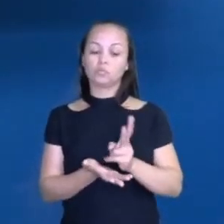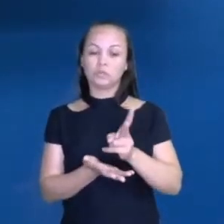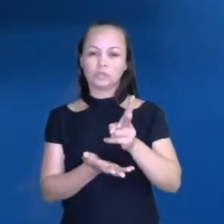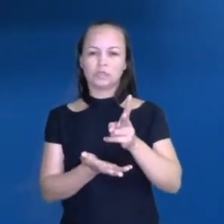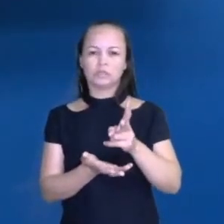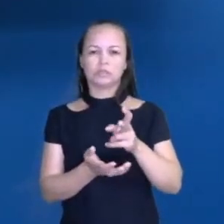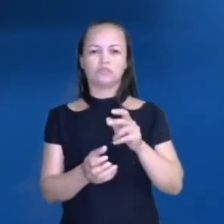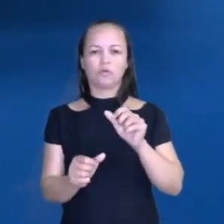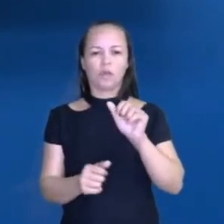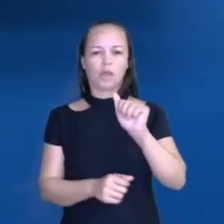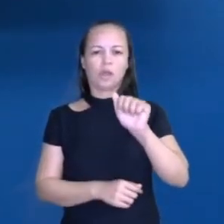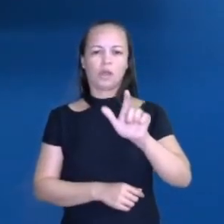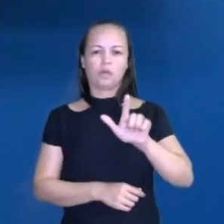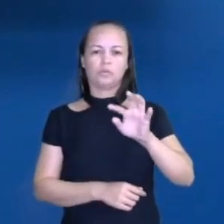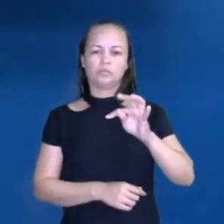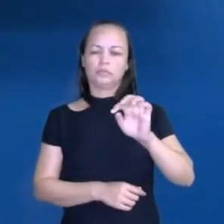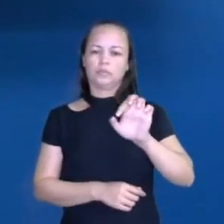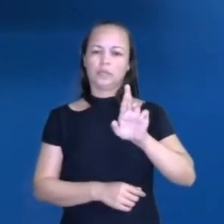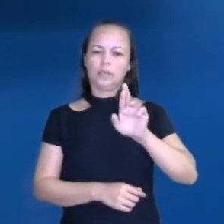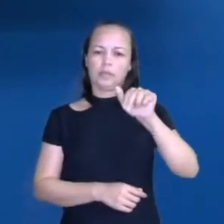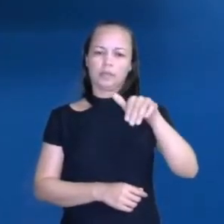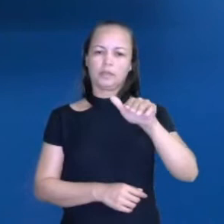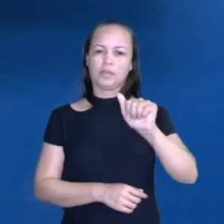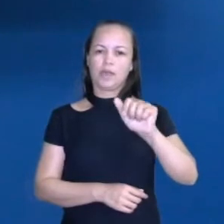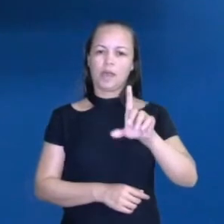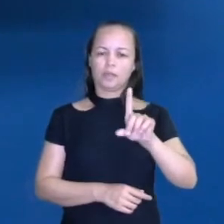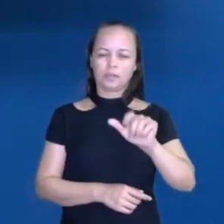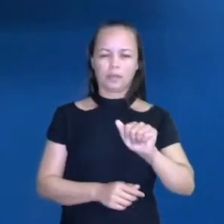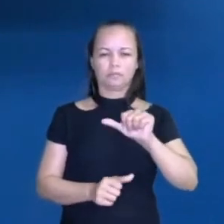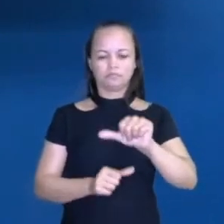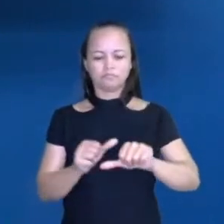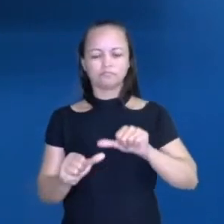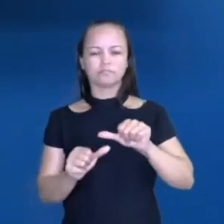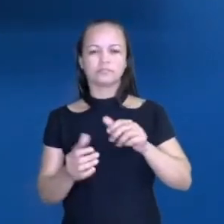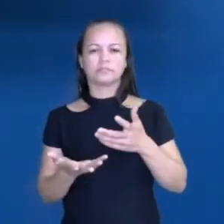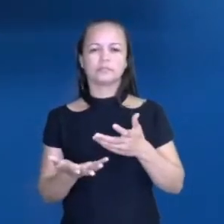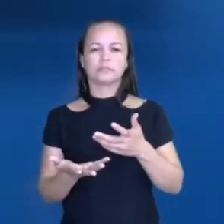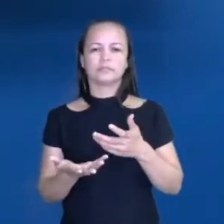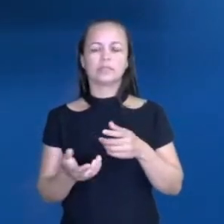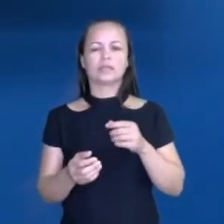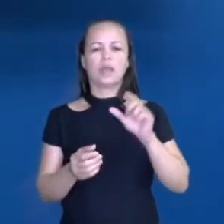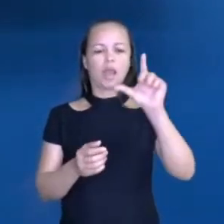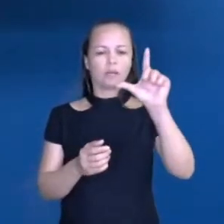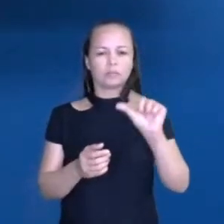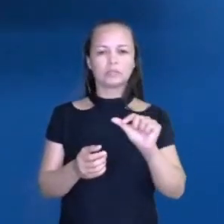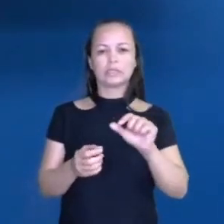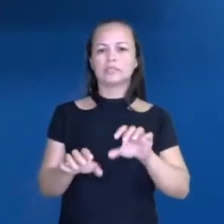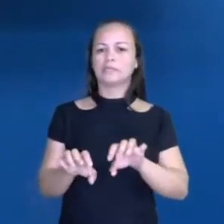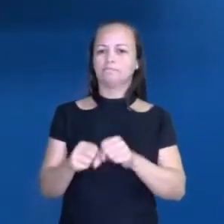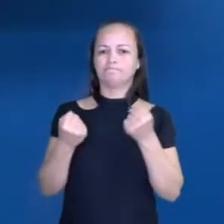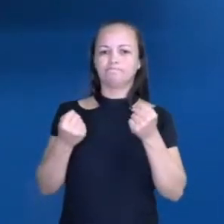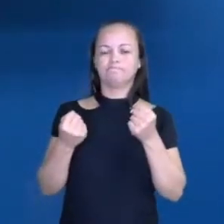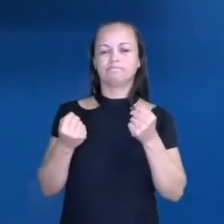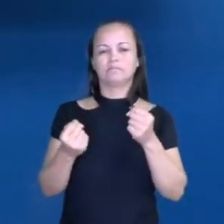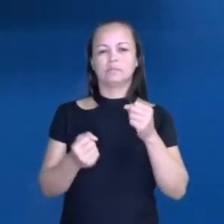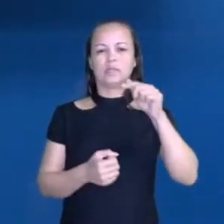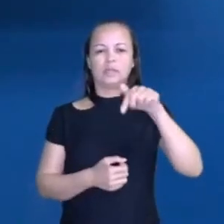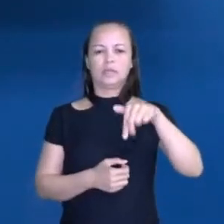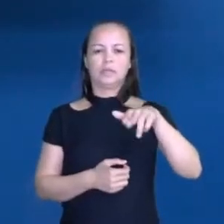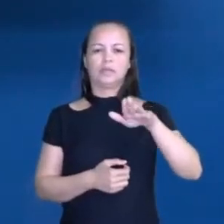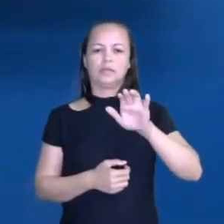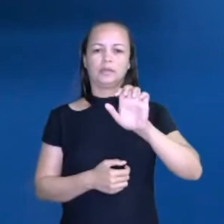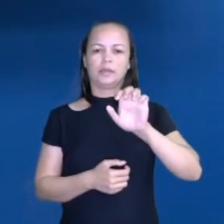conta principal ter nada aí vem eu vou aí tá errado mas se for e é alternado a tendência é de que lá tá o